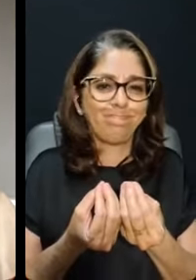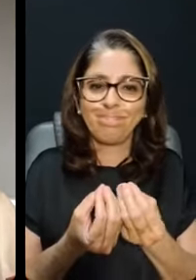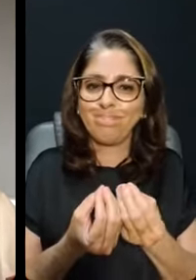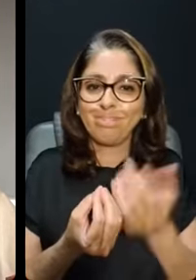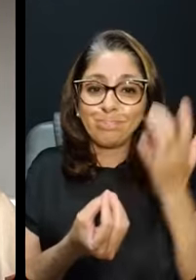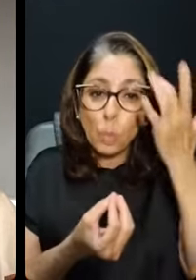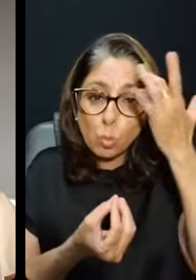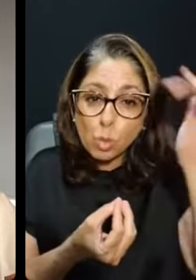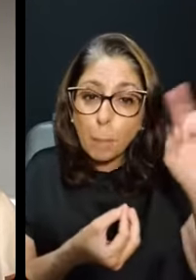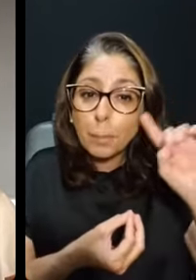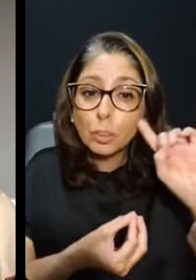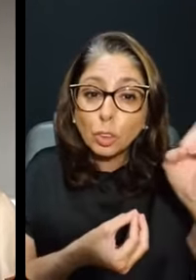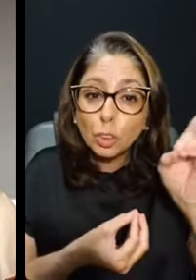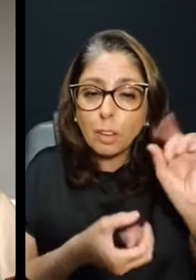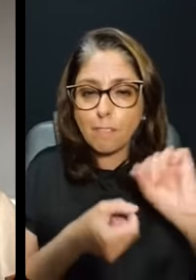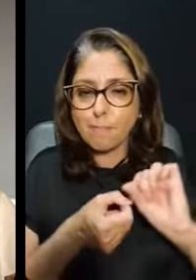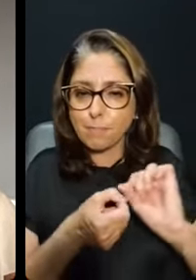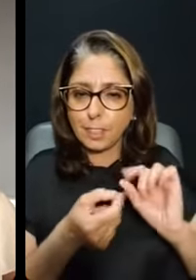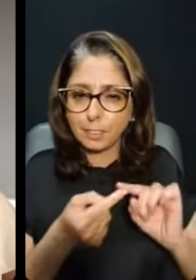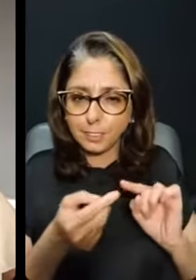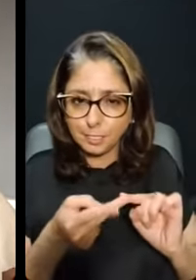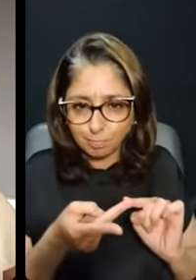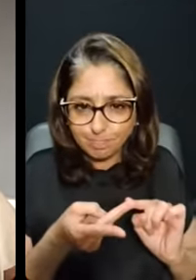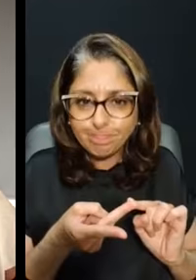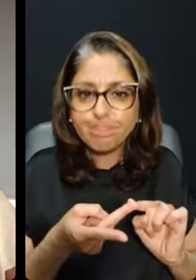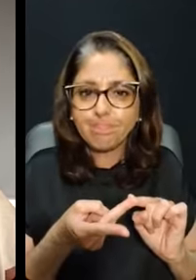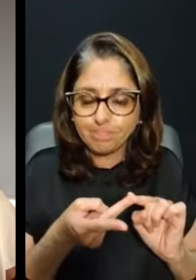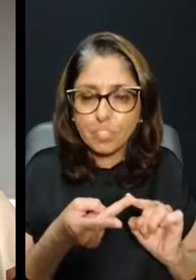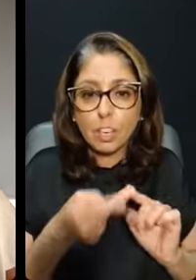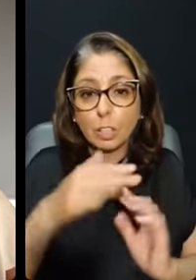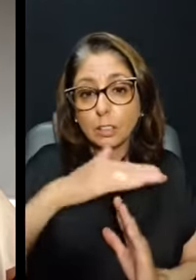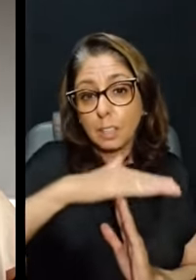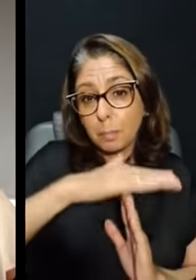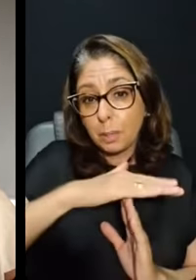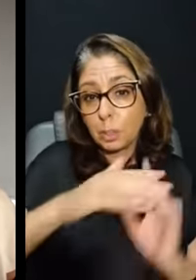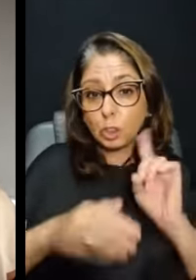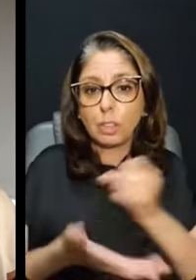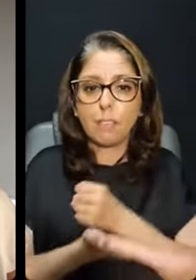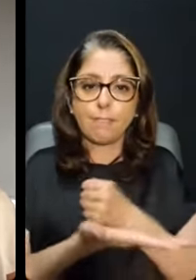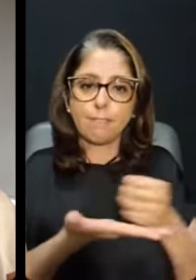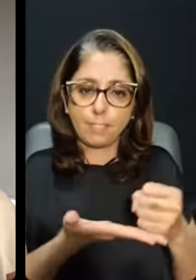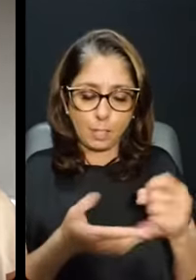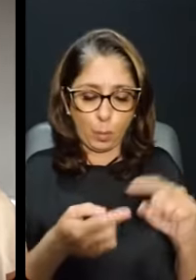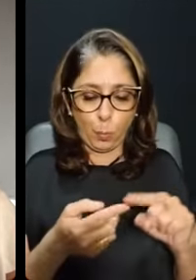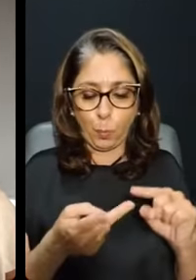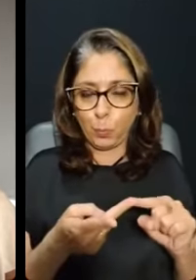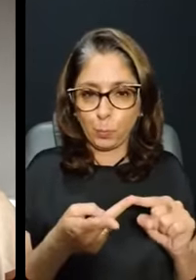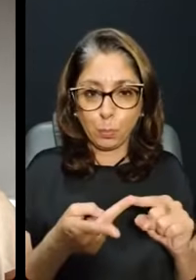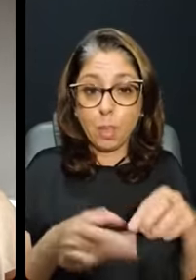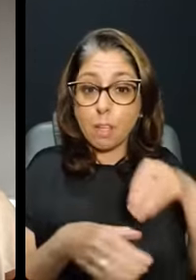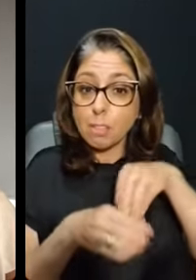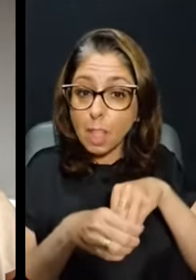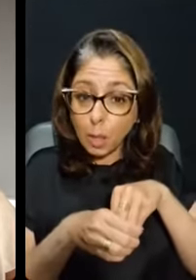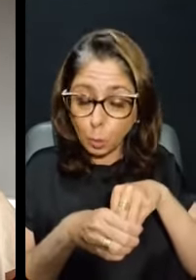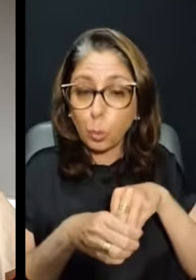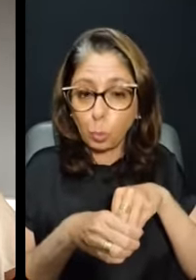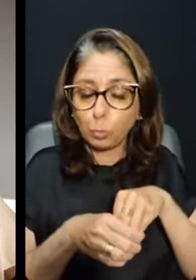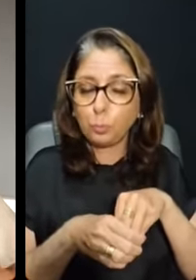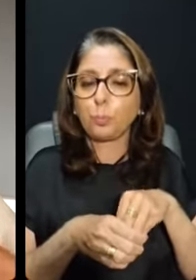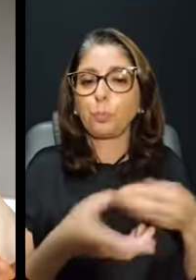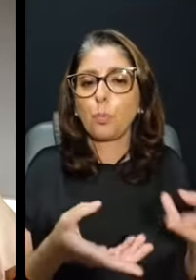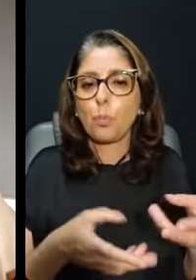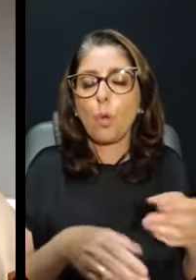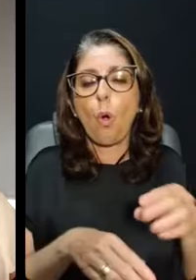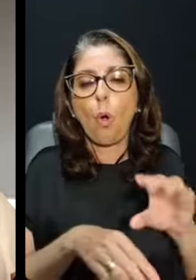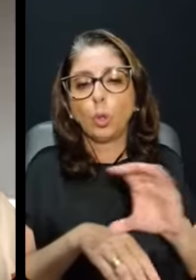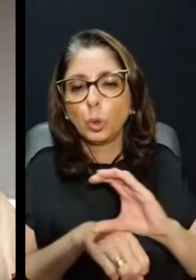tipo de chocolate é, nem do que tem ali dentro. E eu via que aquela caixa em específico, ela tinha uma impressão diferente, ela